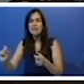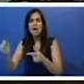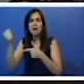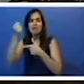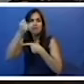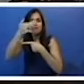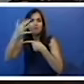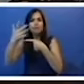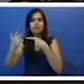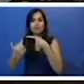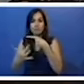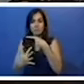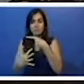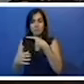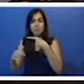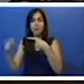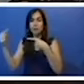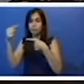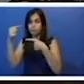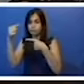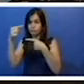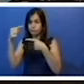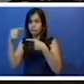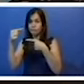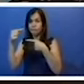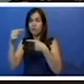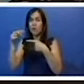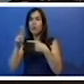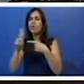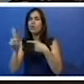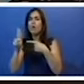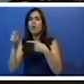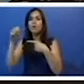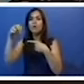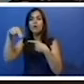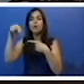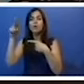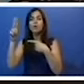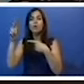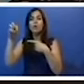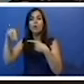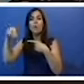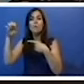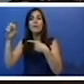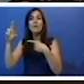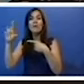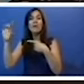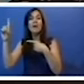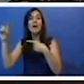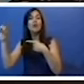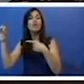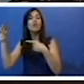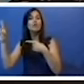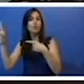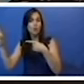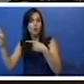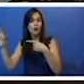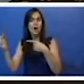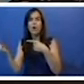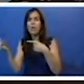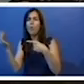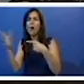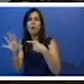parte de cima ou numerador o número que fica em cima chamado de numerador indica quantas partes do